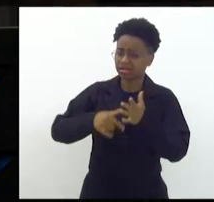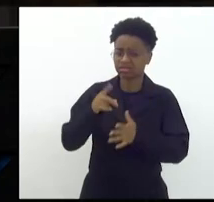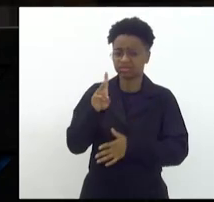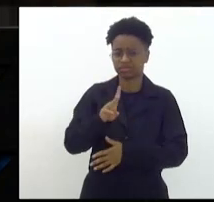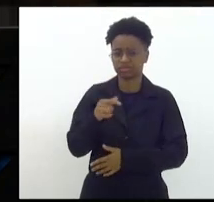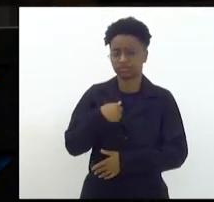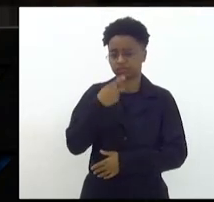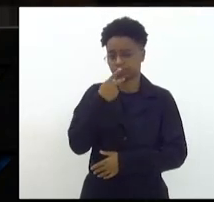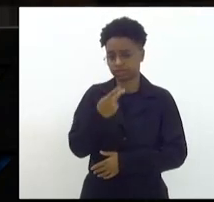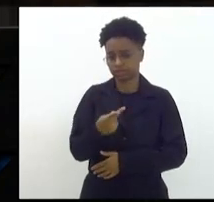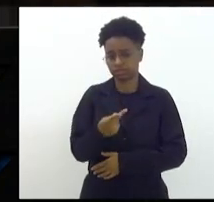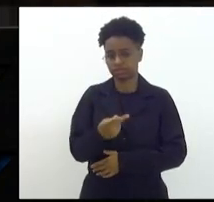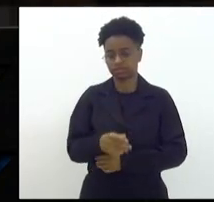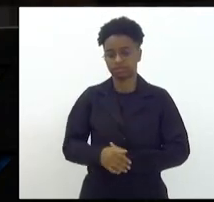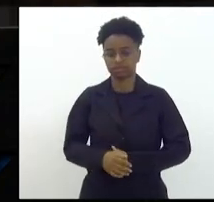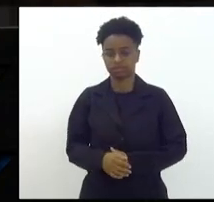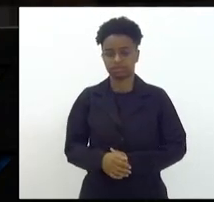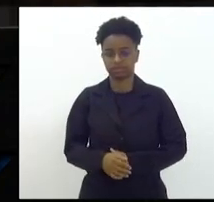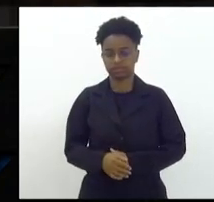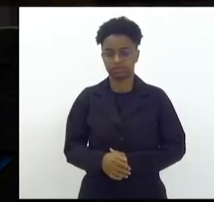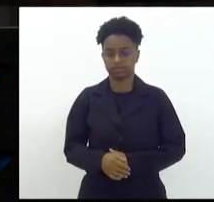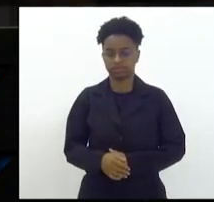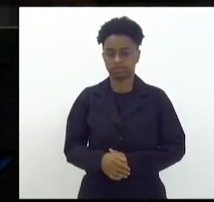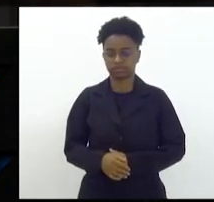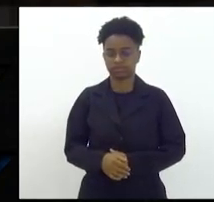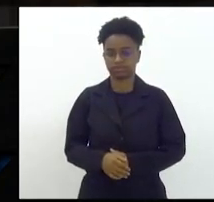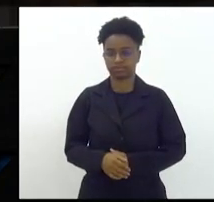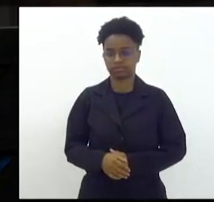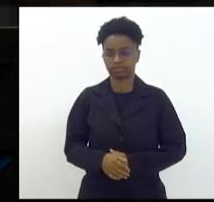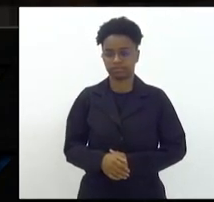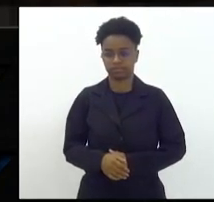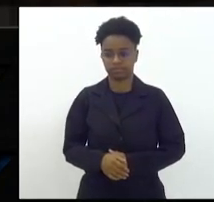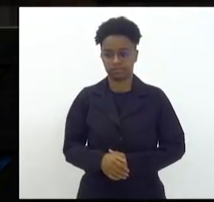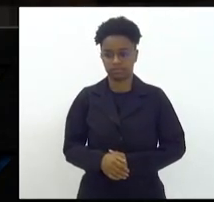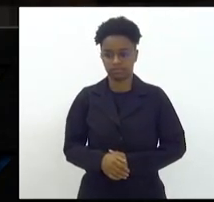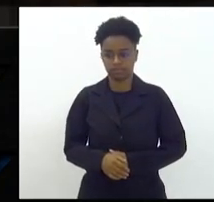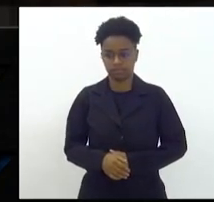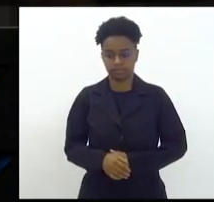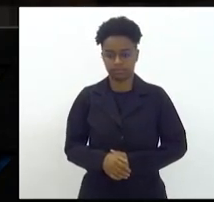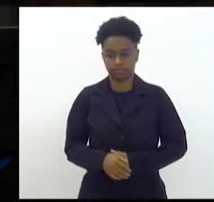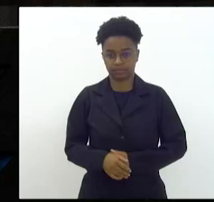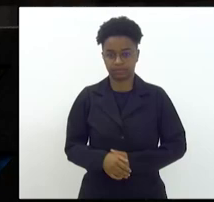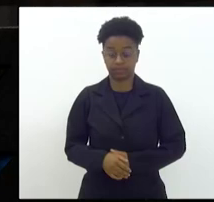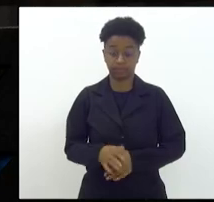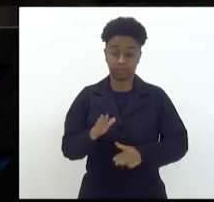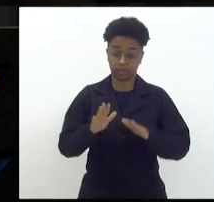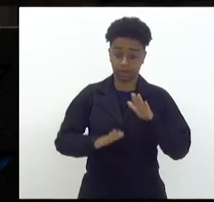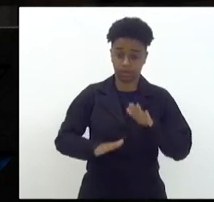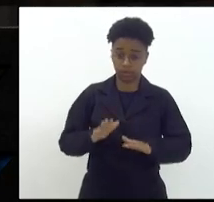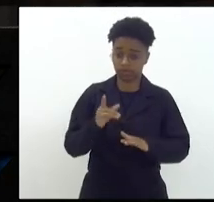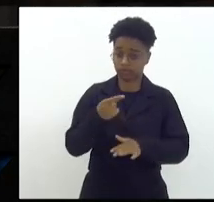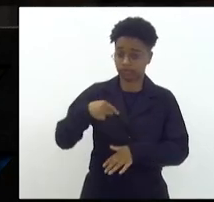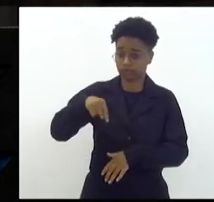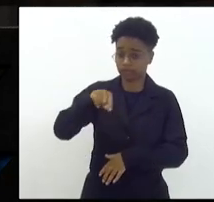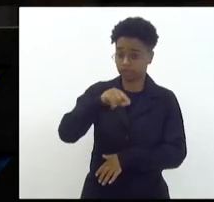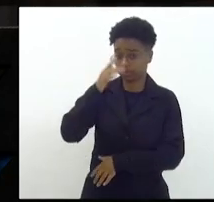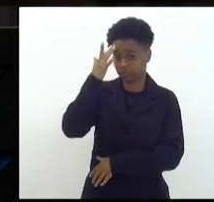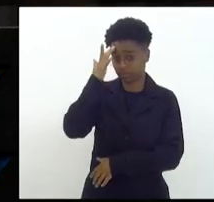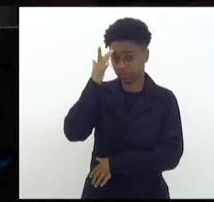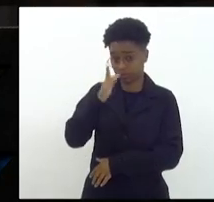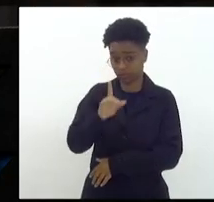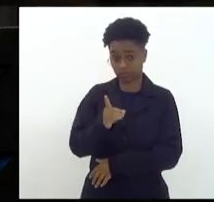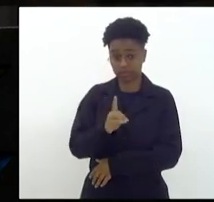ainda mais ainda mais talvez alguns não saibam